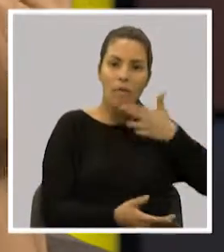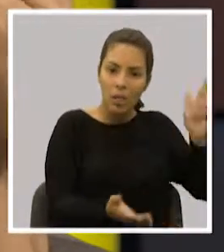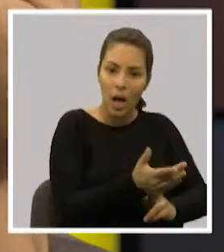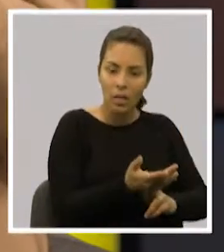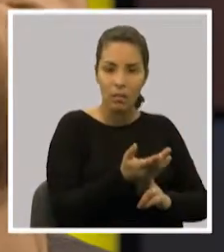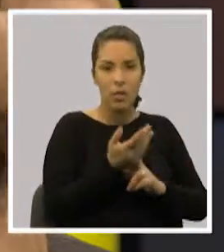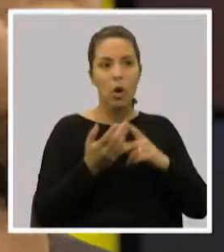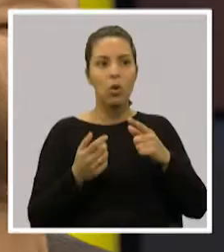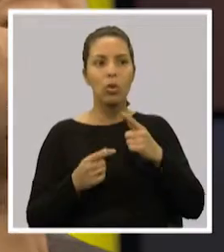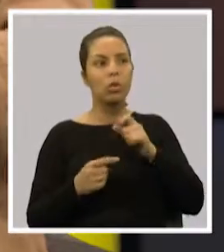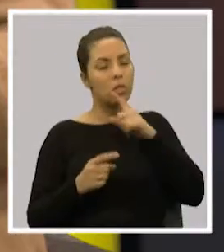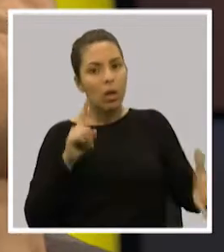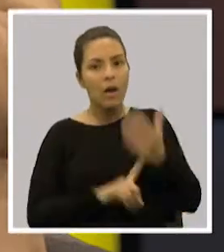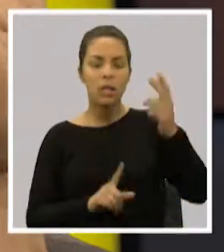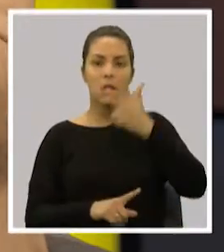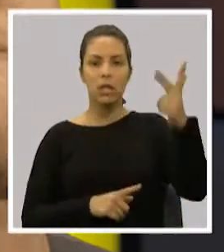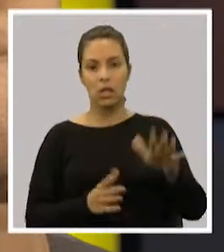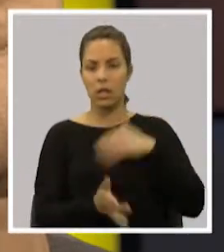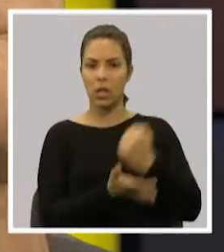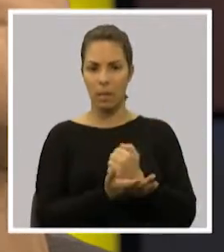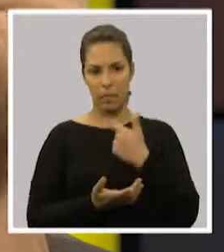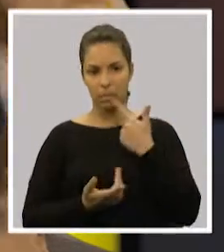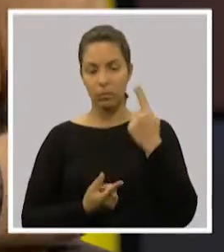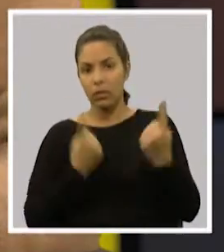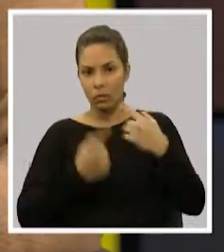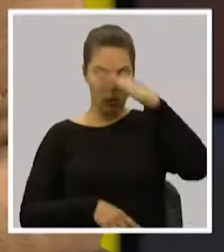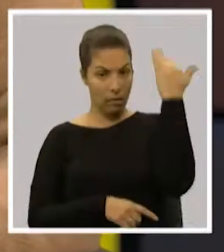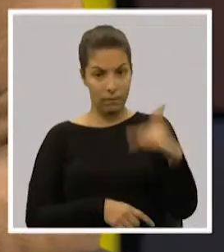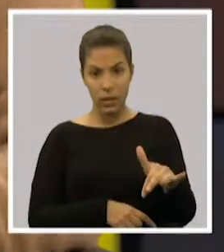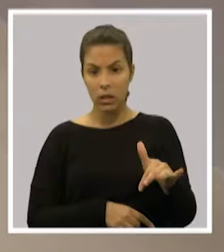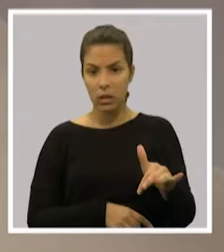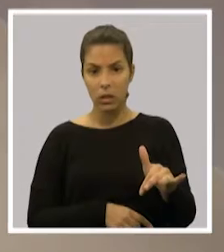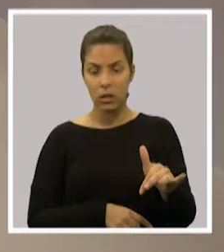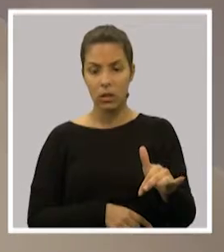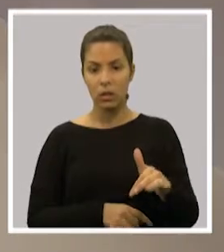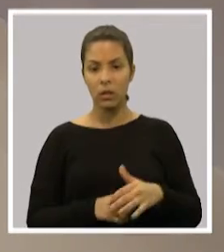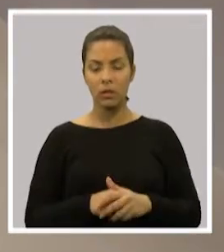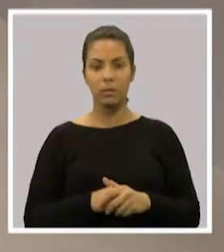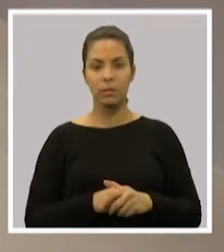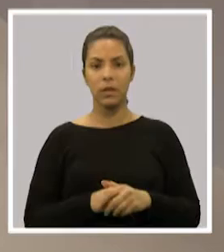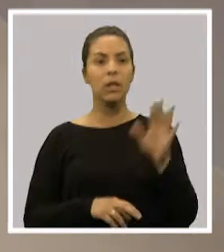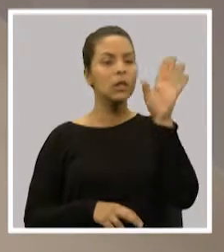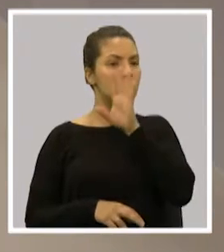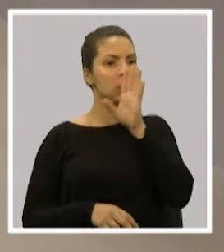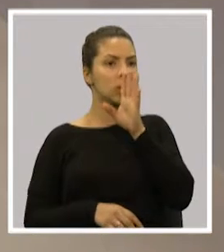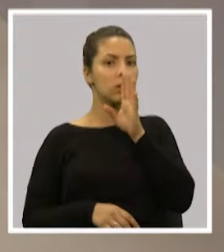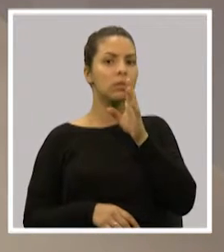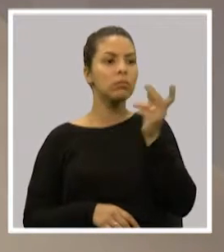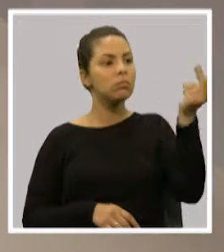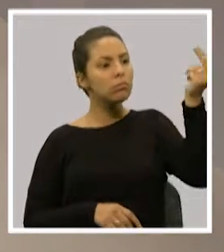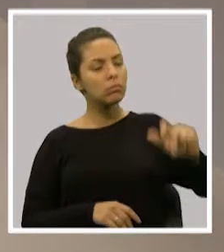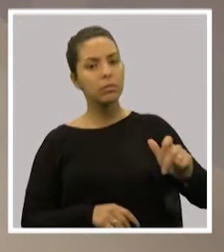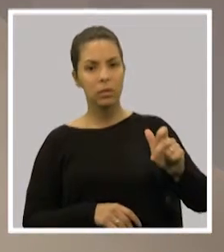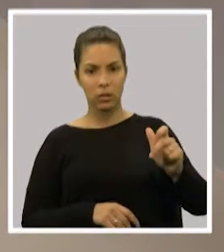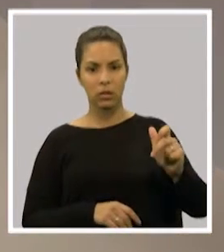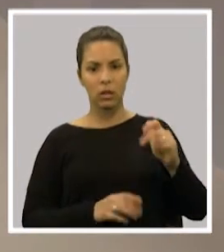Não estou a dizer que sou capaz, por isso é que é difícil. Mas o ser honesta na maneira de contar o que se passa, não é? Se há uma realidade que escandalosa, por exemplo,